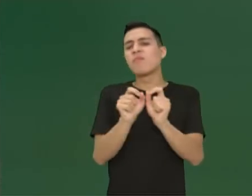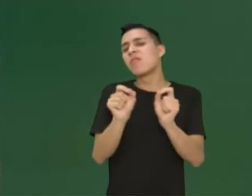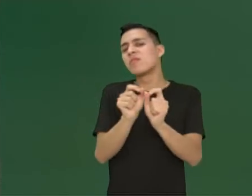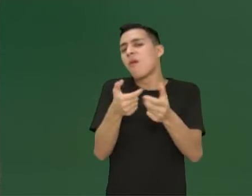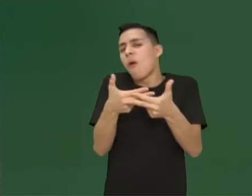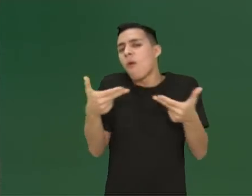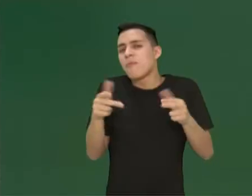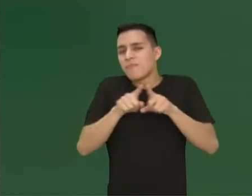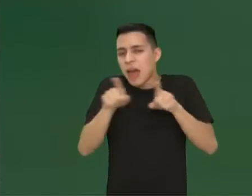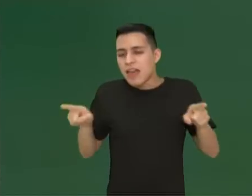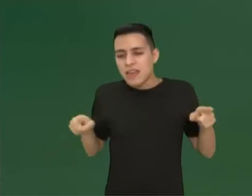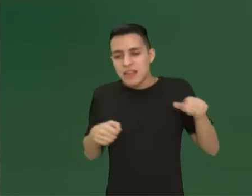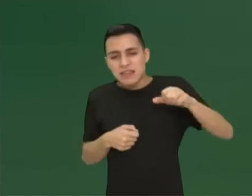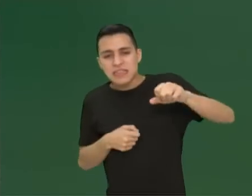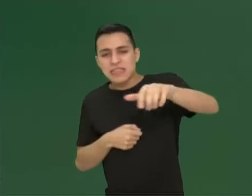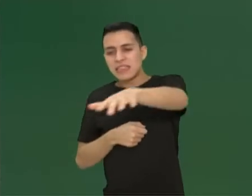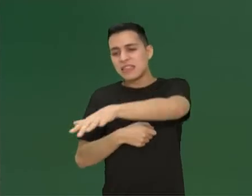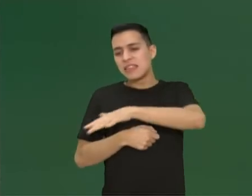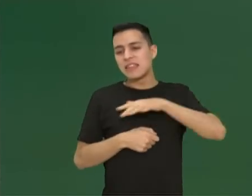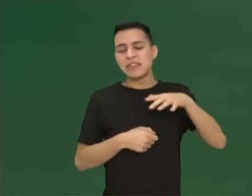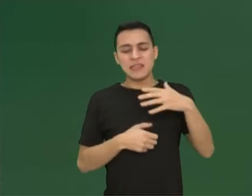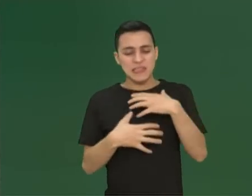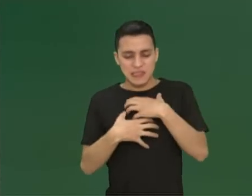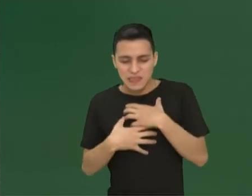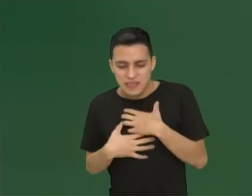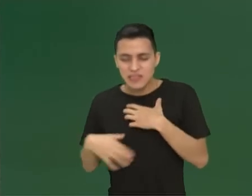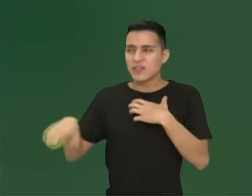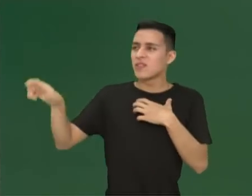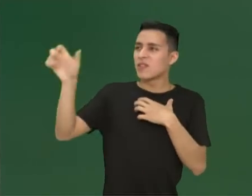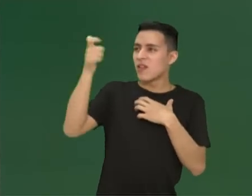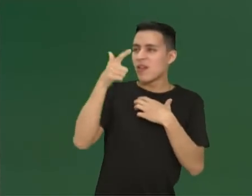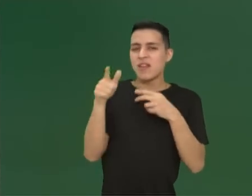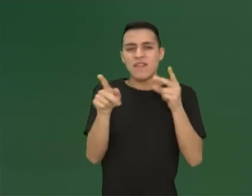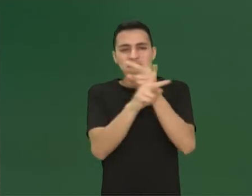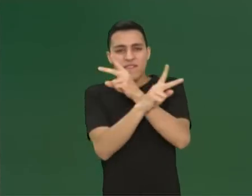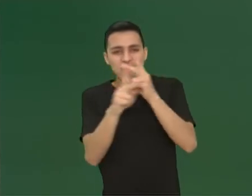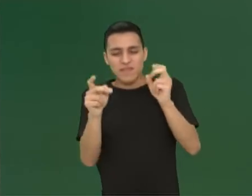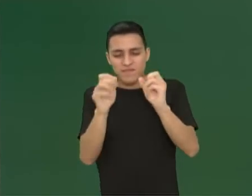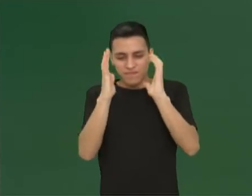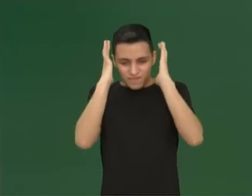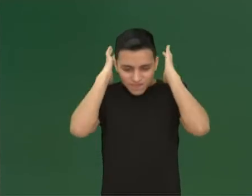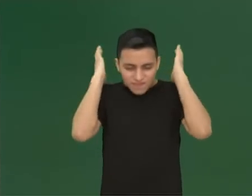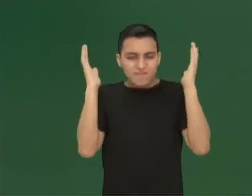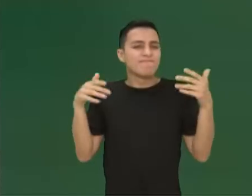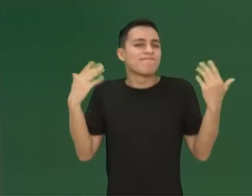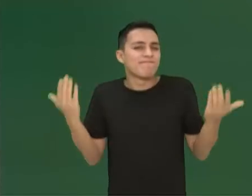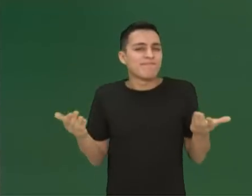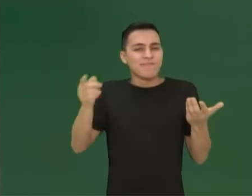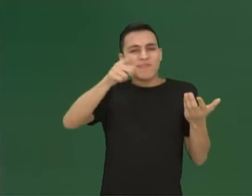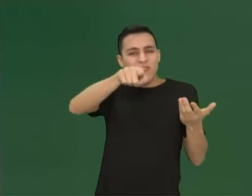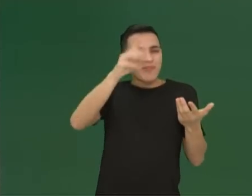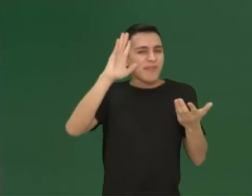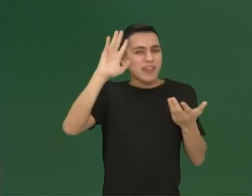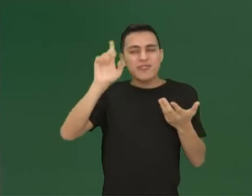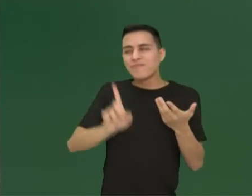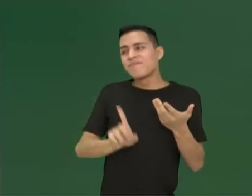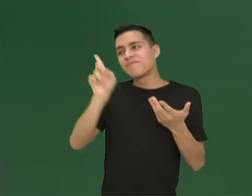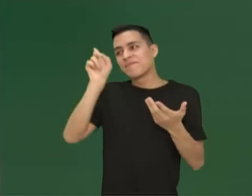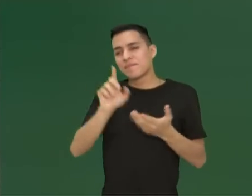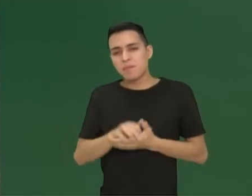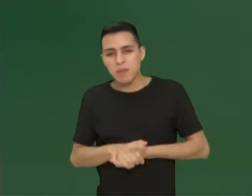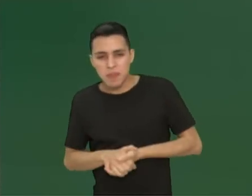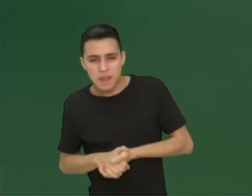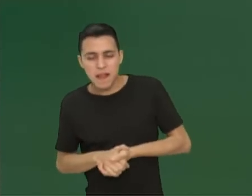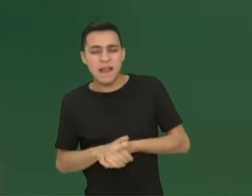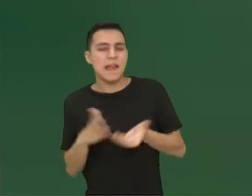mas o ambiente, né, está sentindo o calor do sol, o vento nos cabelos. Então, imagine essa cena. Eu